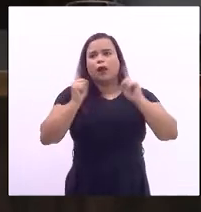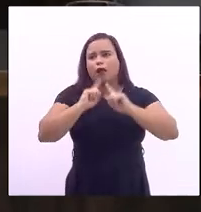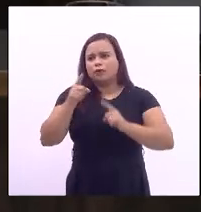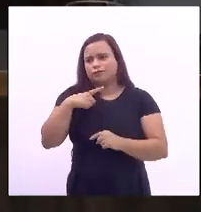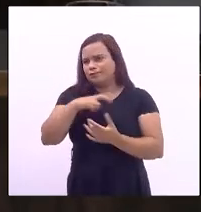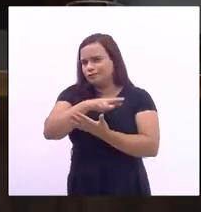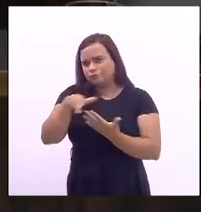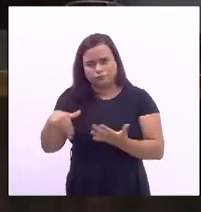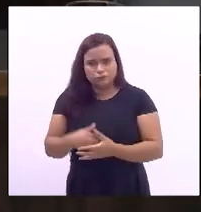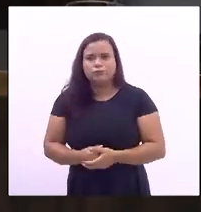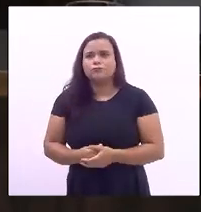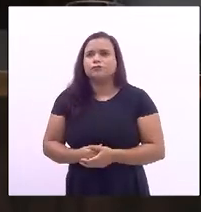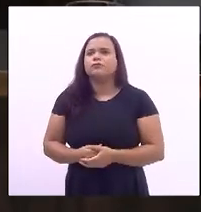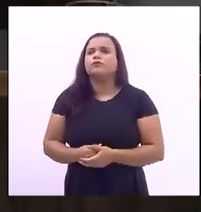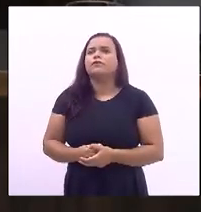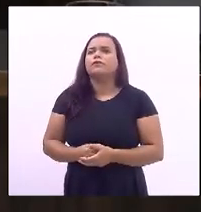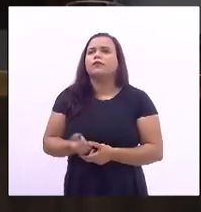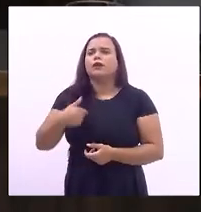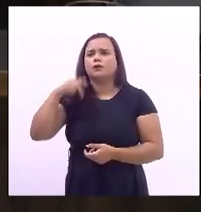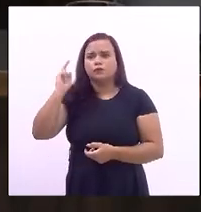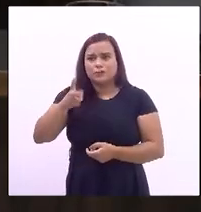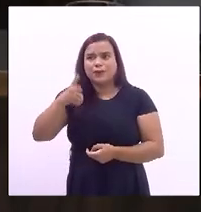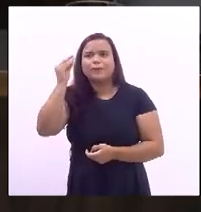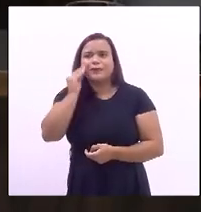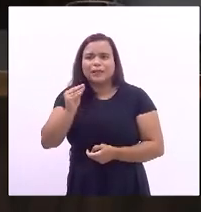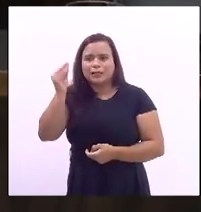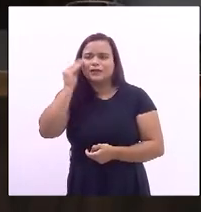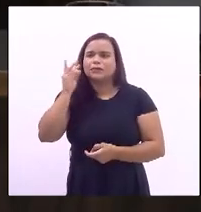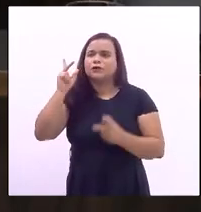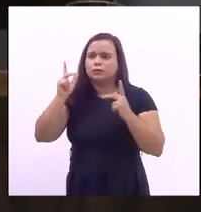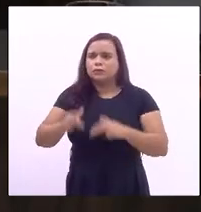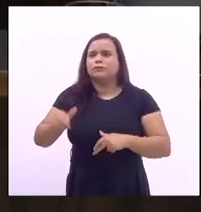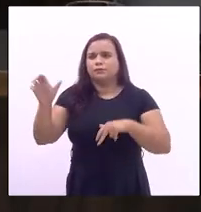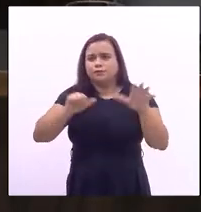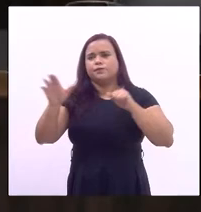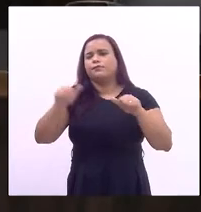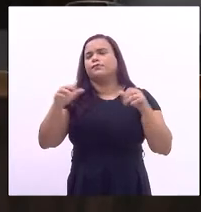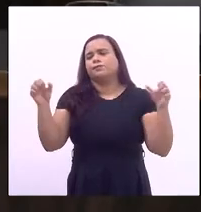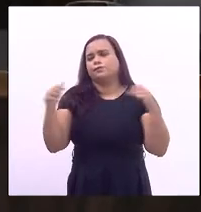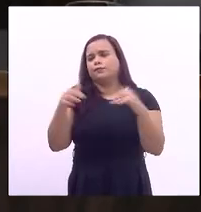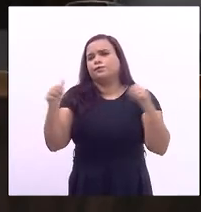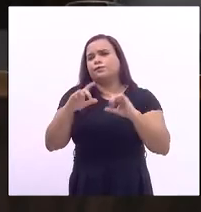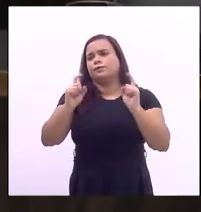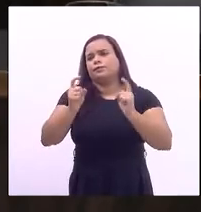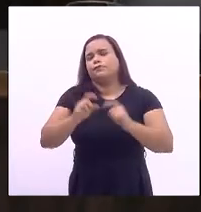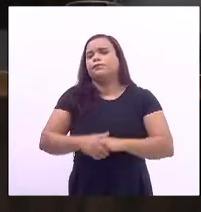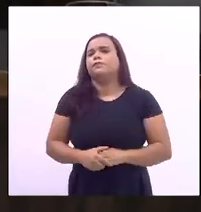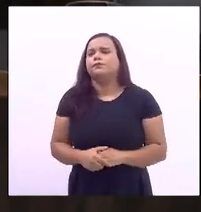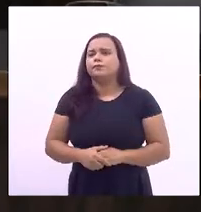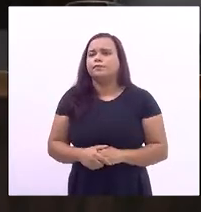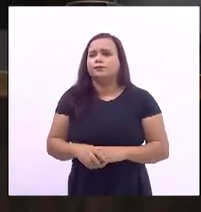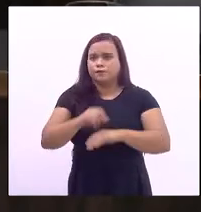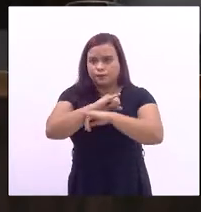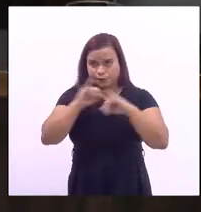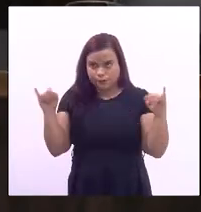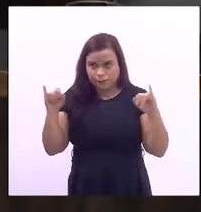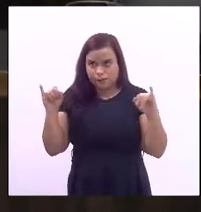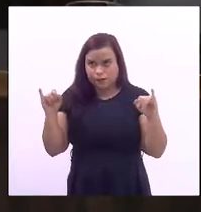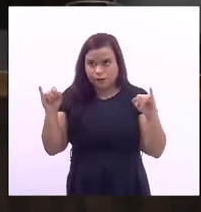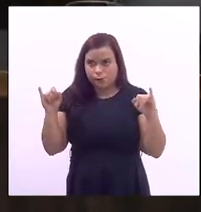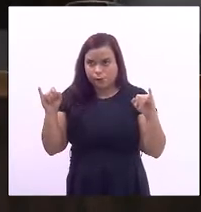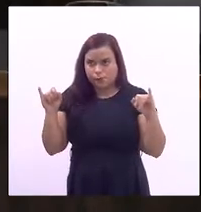reclamações vou fazer o sempre que for necessário ou for de mandados o anúncio